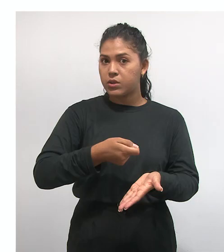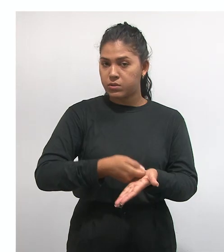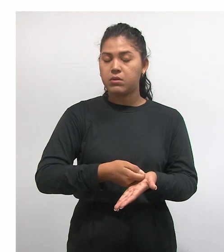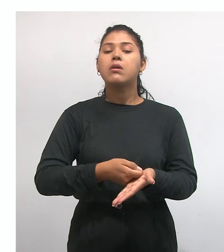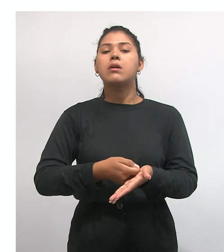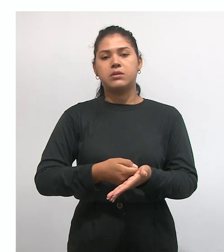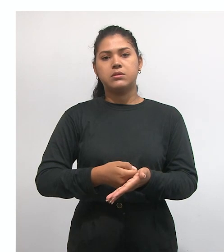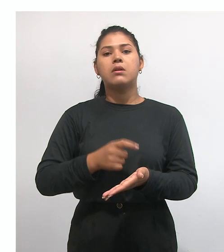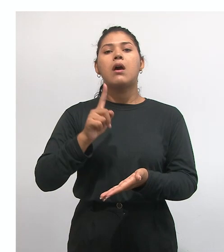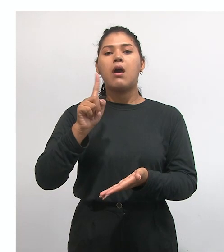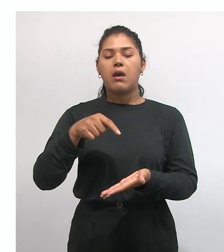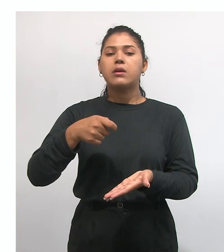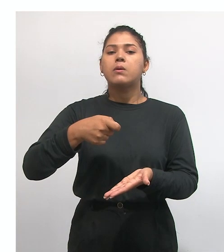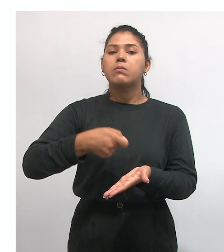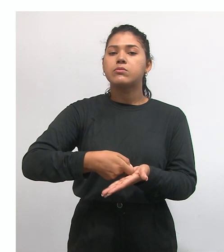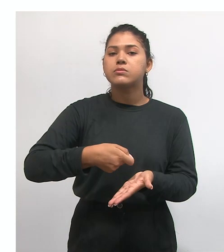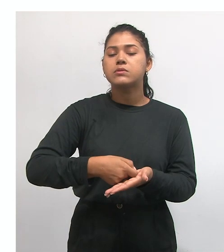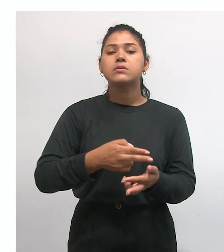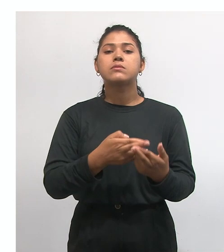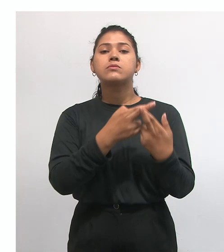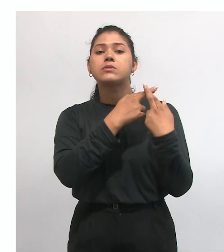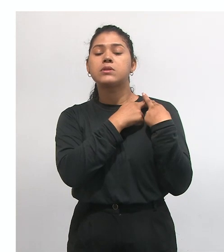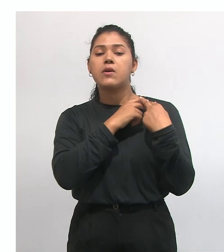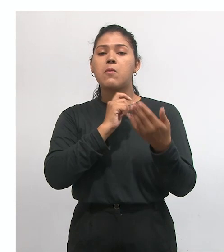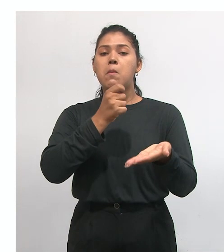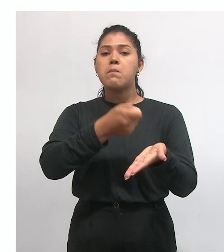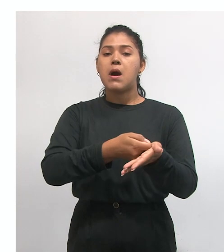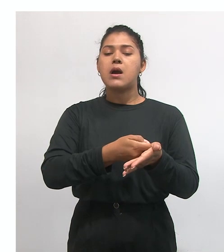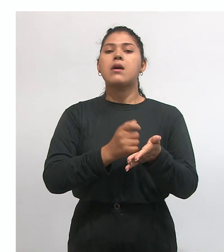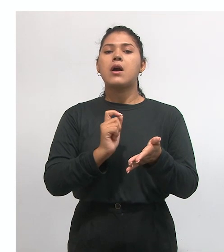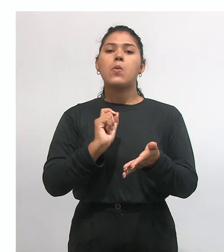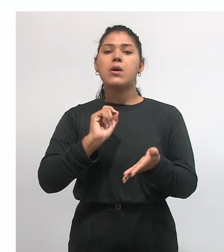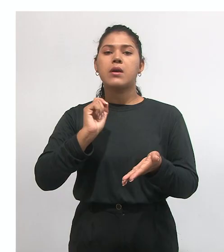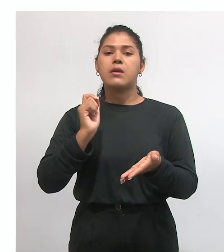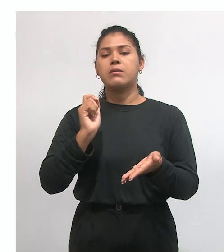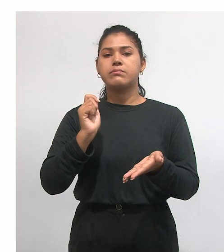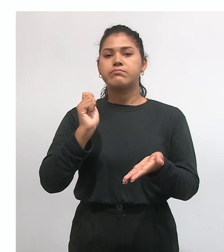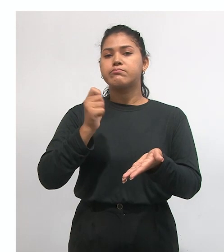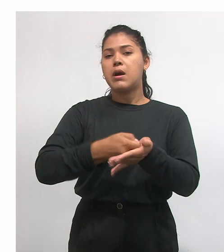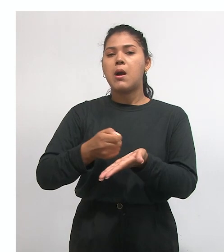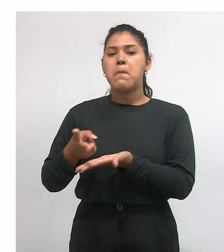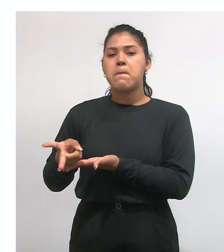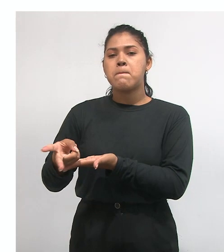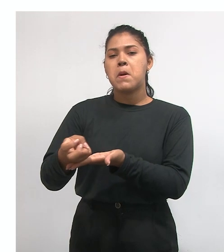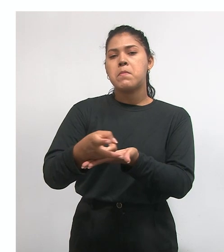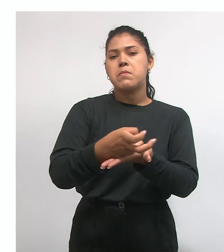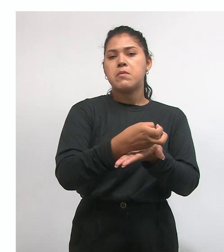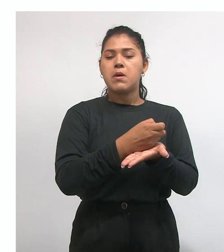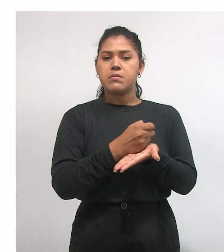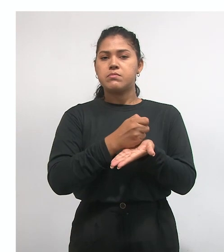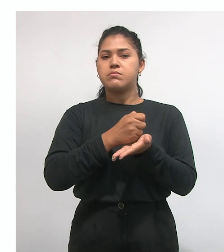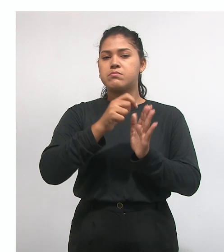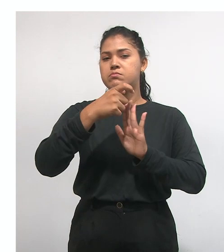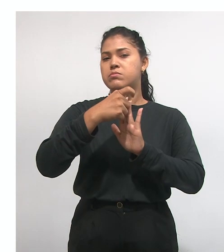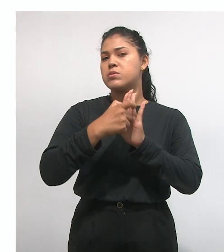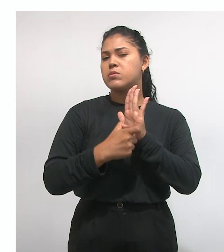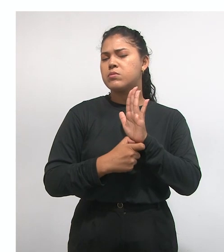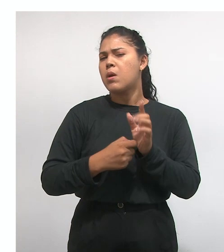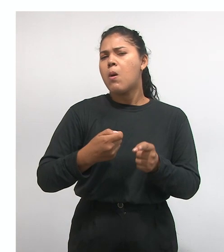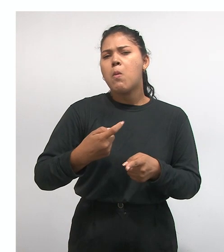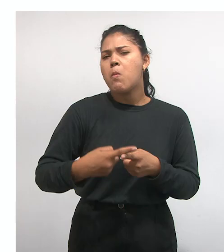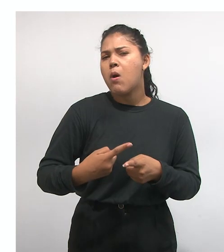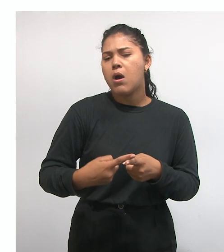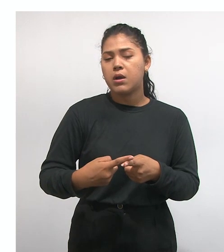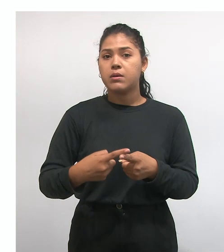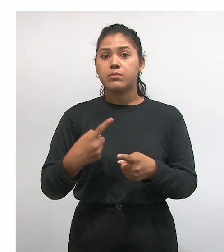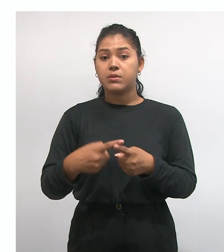pessoa obrigada às prestações que constituem o seu objeto. Por que eu trouxe aqui essa questão da obrigação acessória? Porque nós sabemos